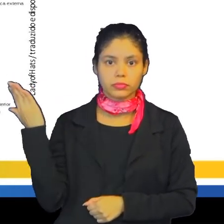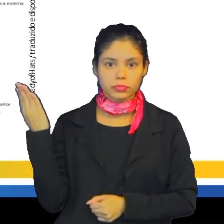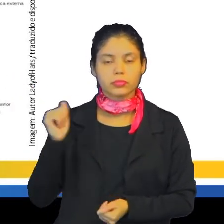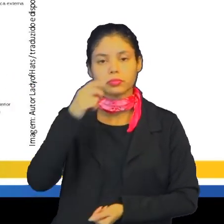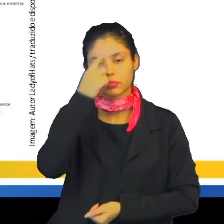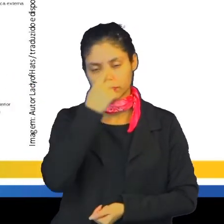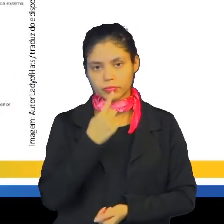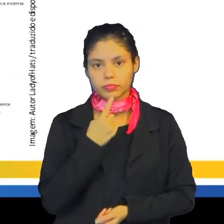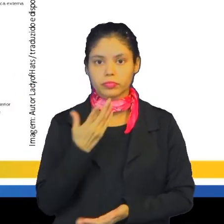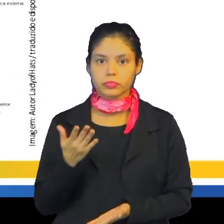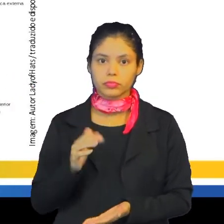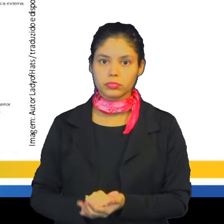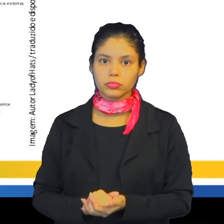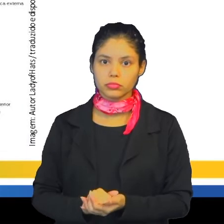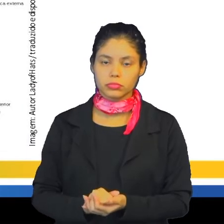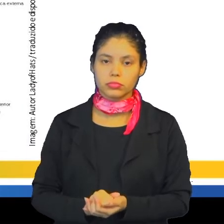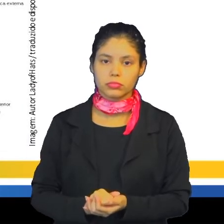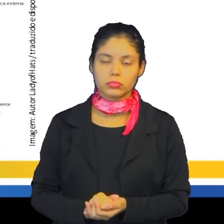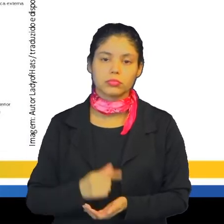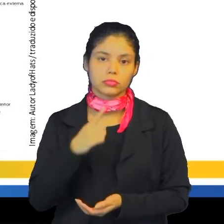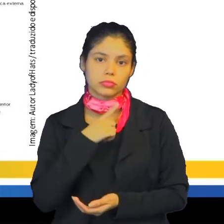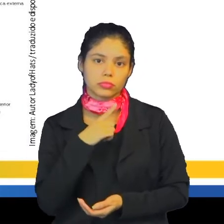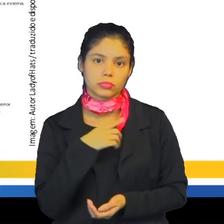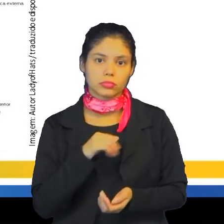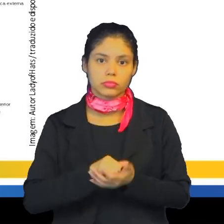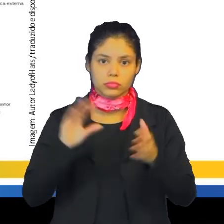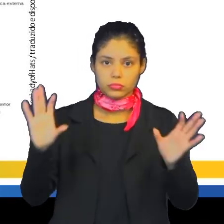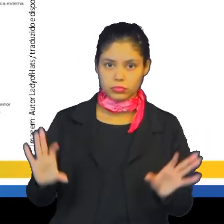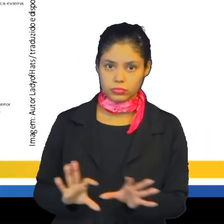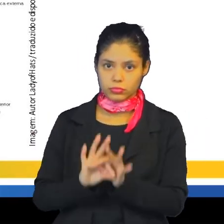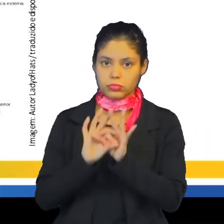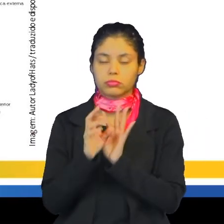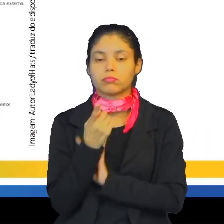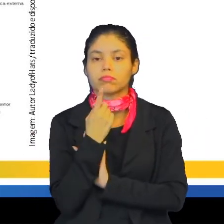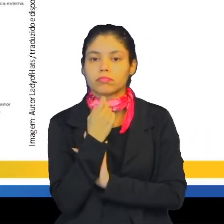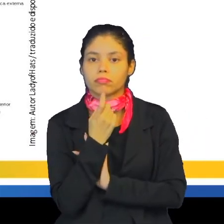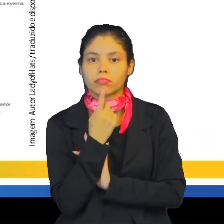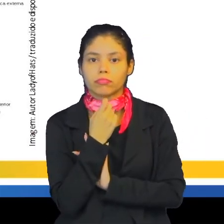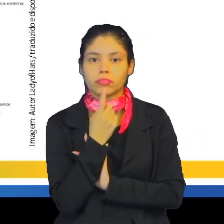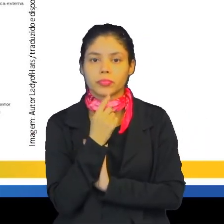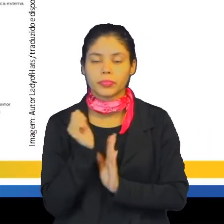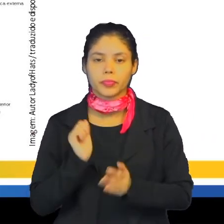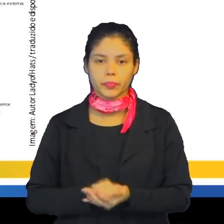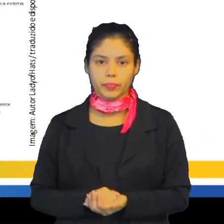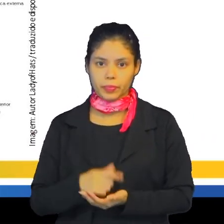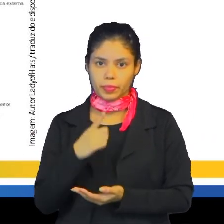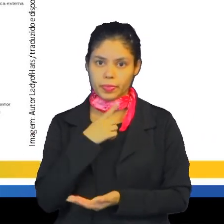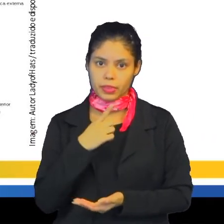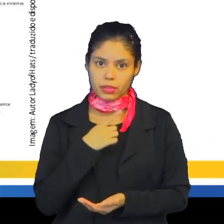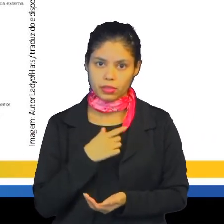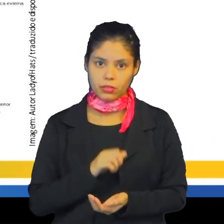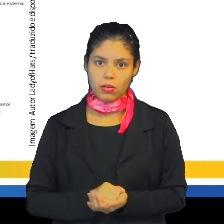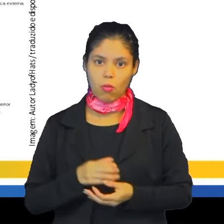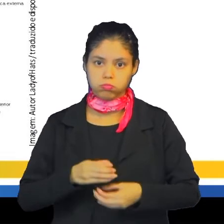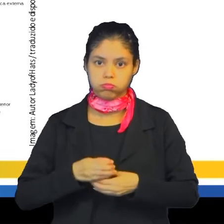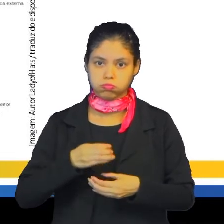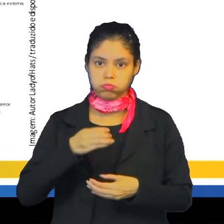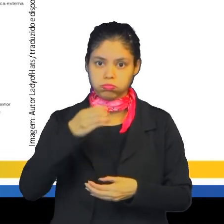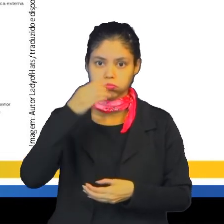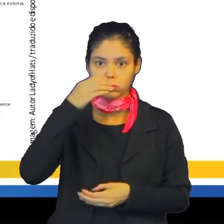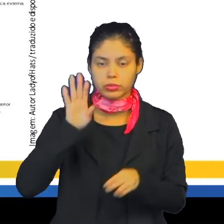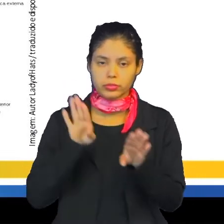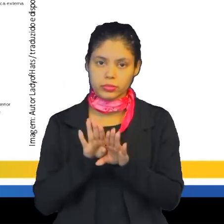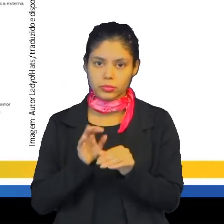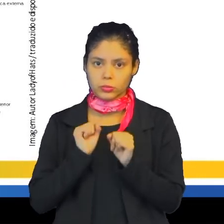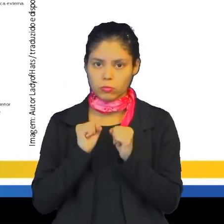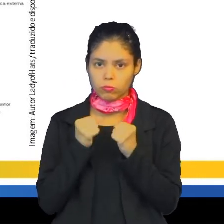aí na figura, né, as artérias elas estão aí em vermelho. Elas têm aí, né, esse grosso calibre porque